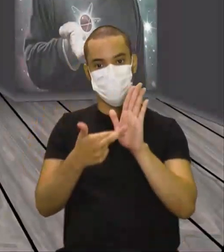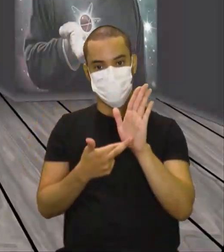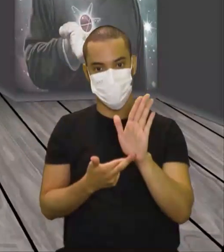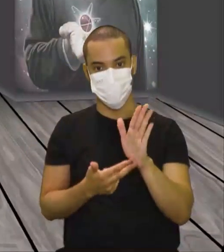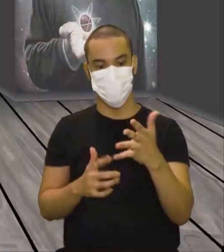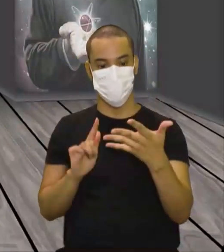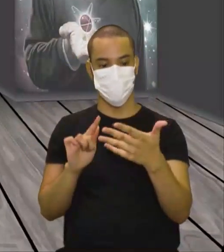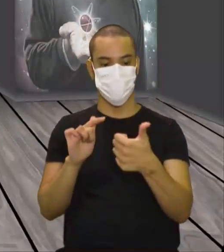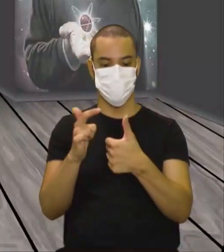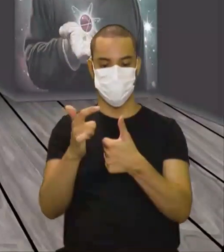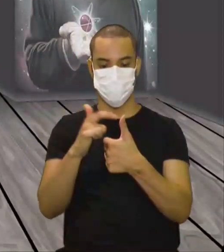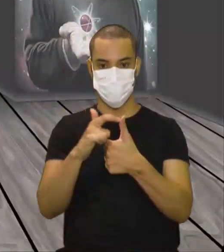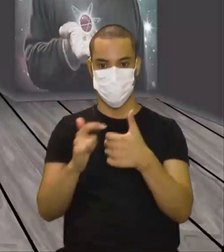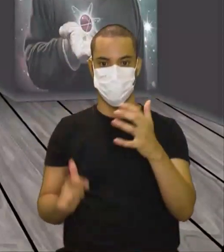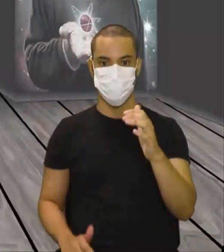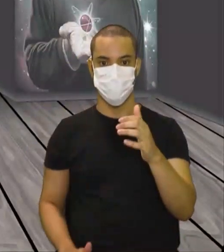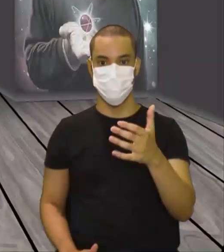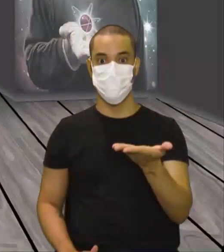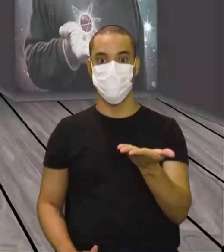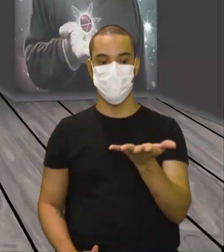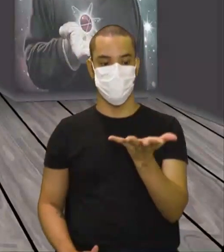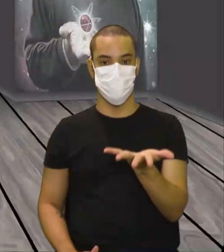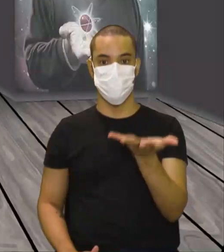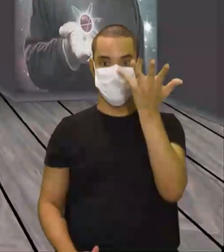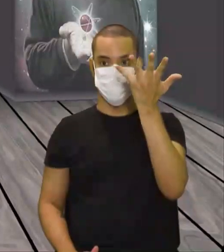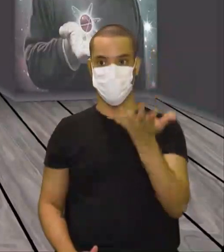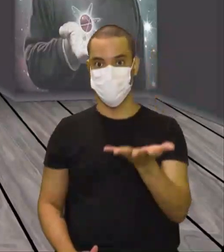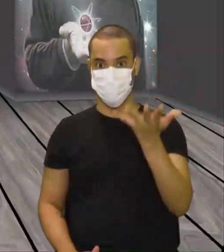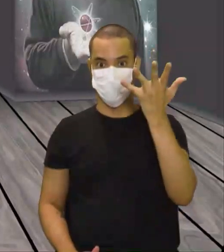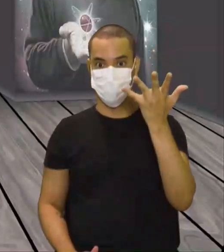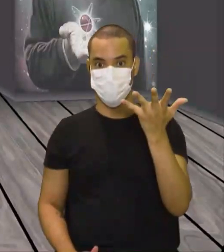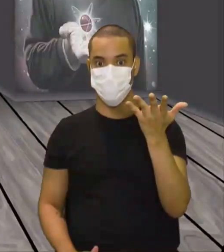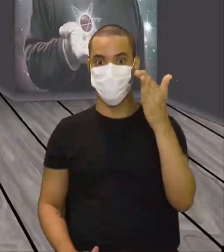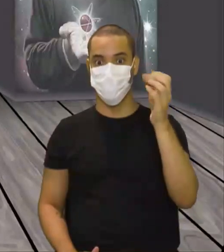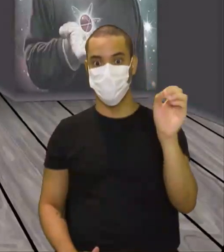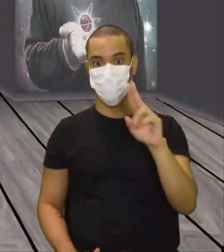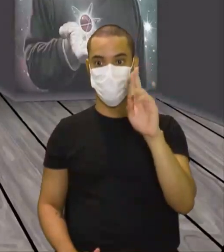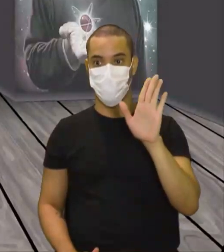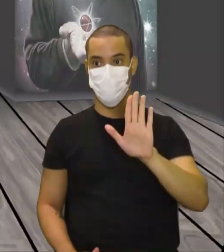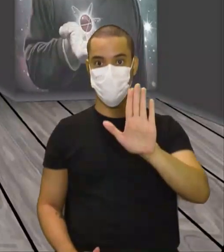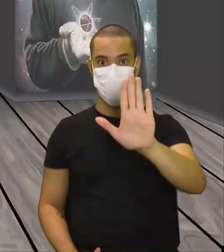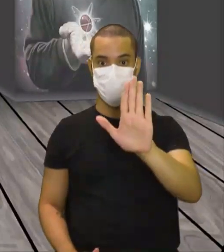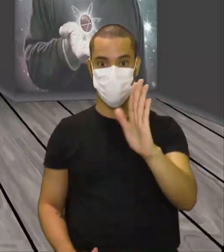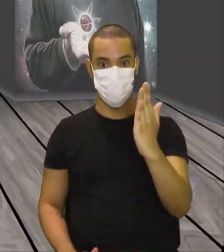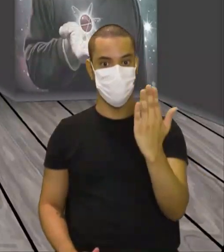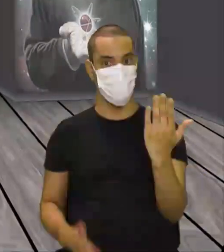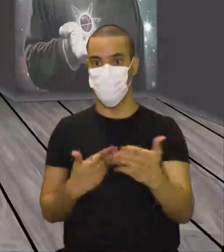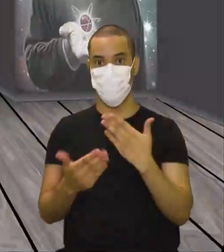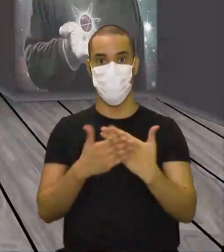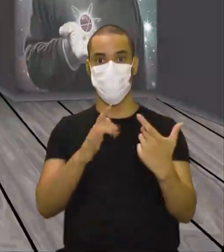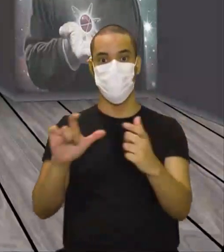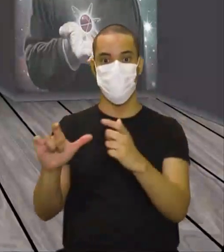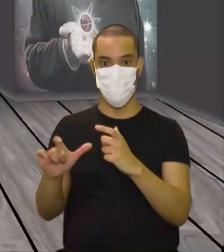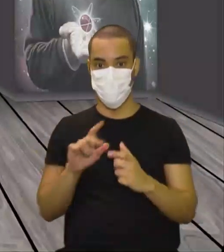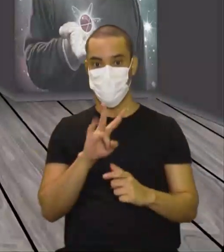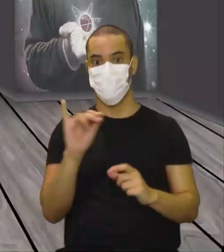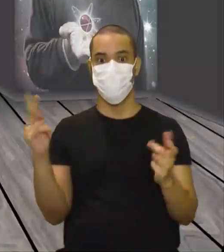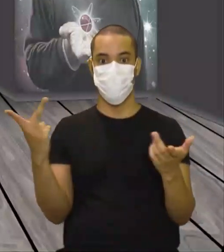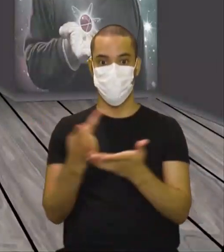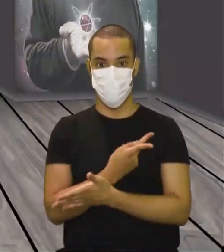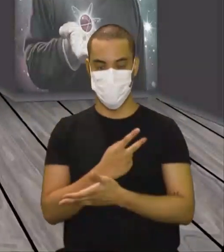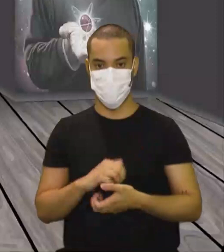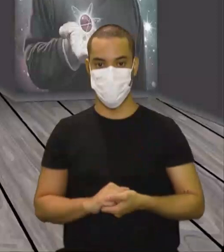faz? Polegar, os dedos e faz lá aquela situação do empurrão para cá ou para qualquer lugar que você estiver